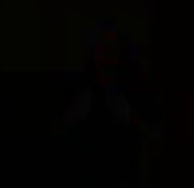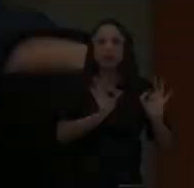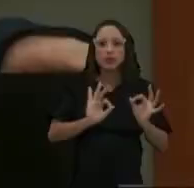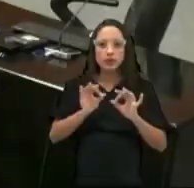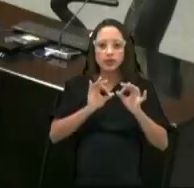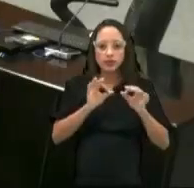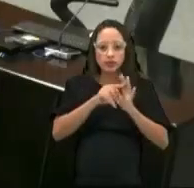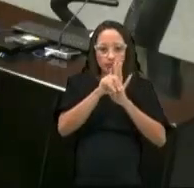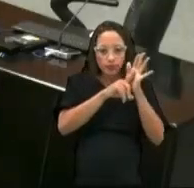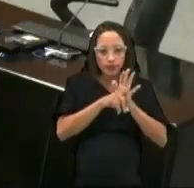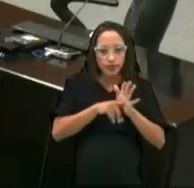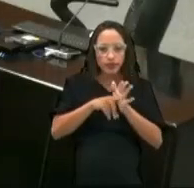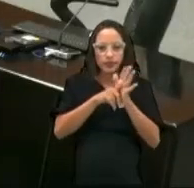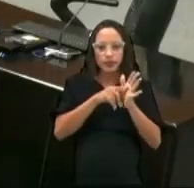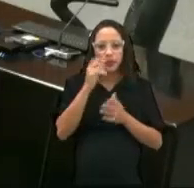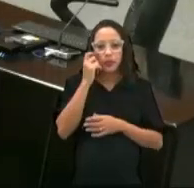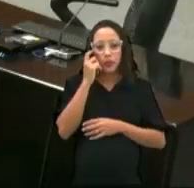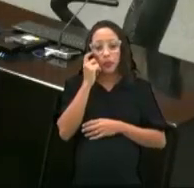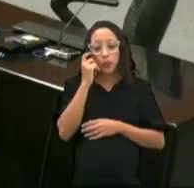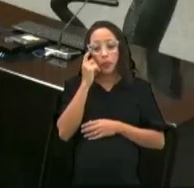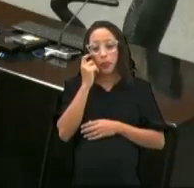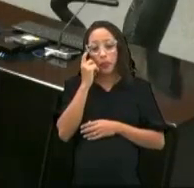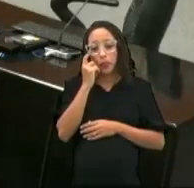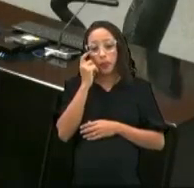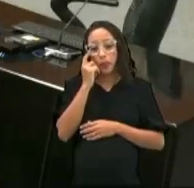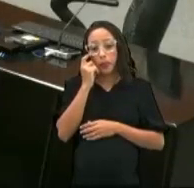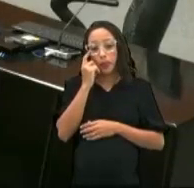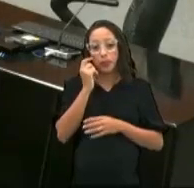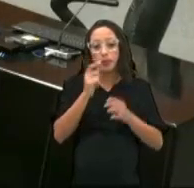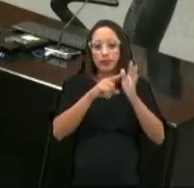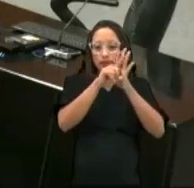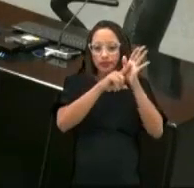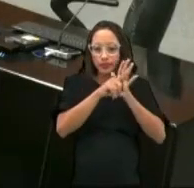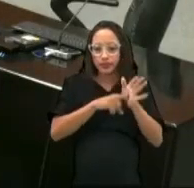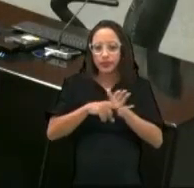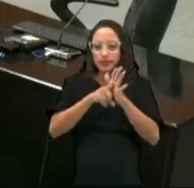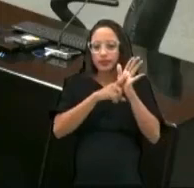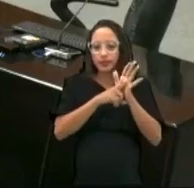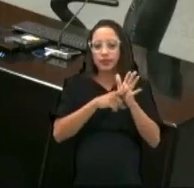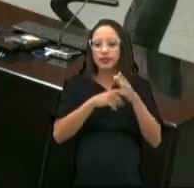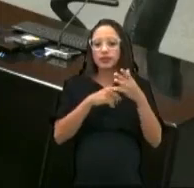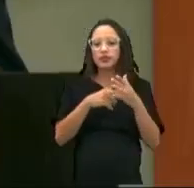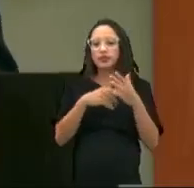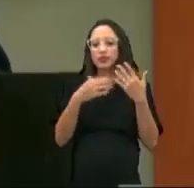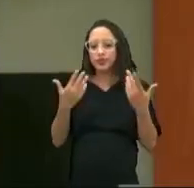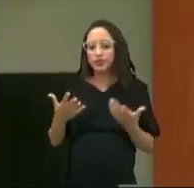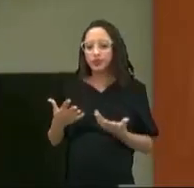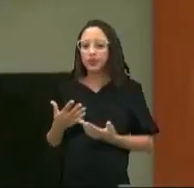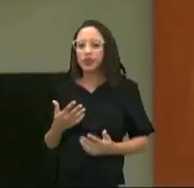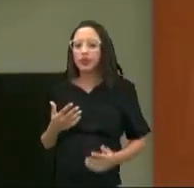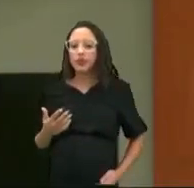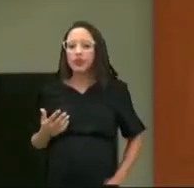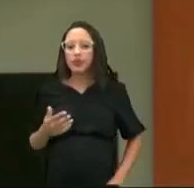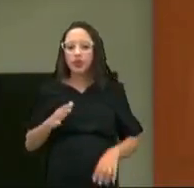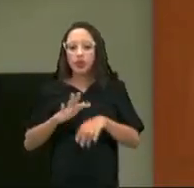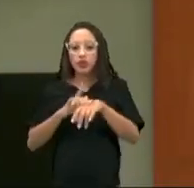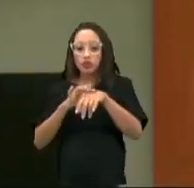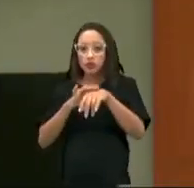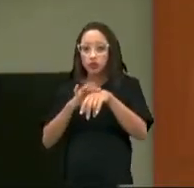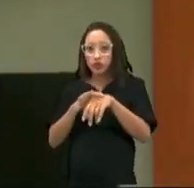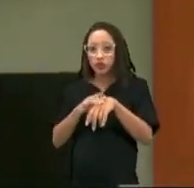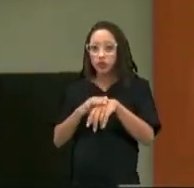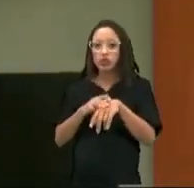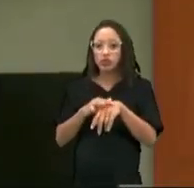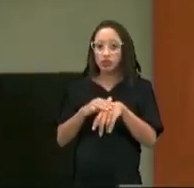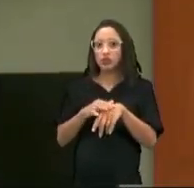públicos para determinados exames de natureza diagnóstica, especialmente nessas patologias de importância